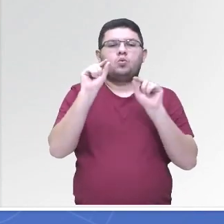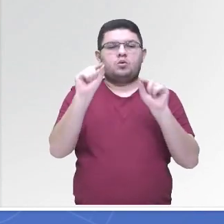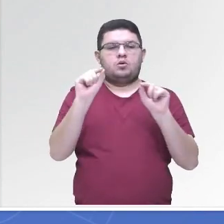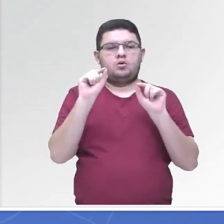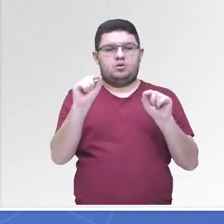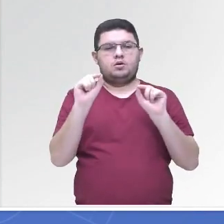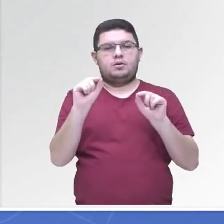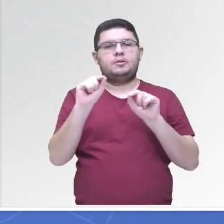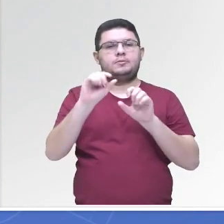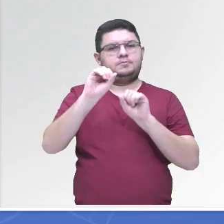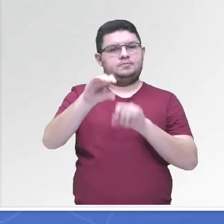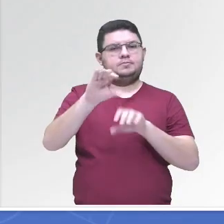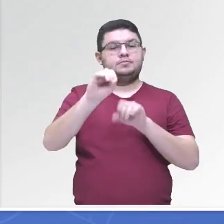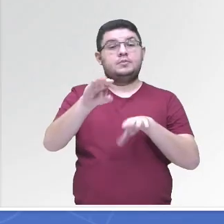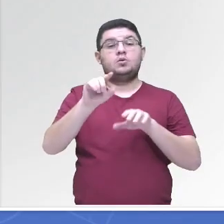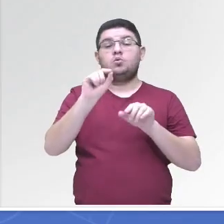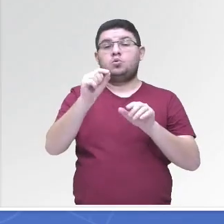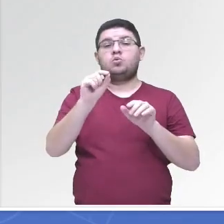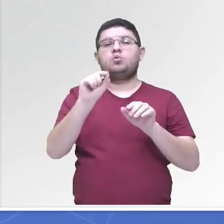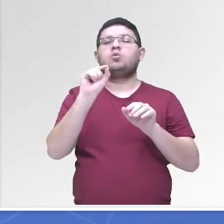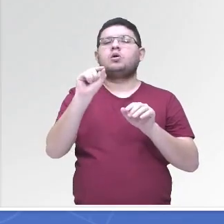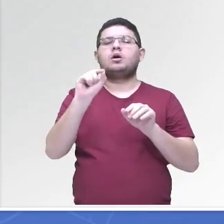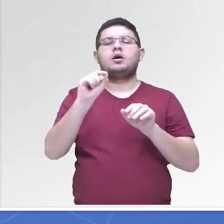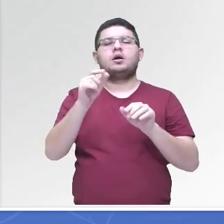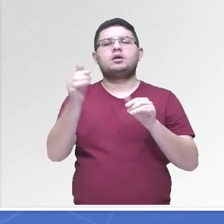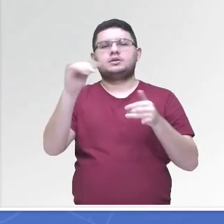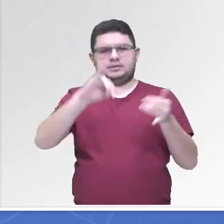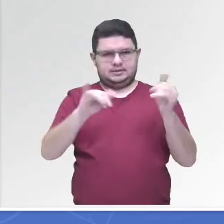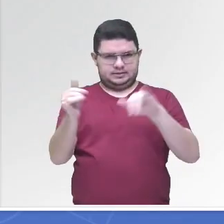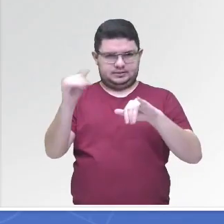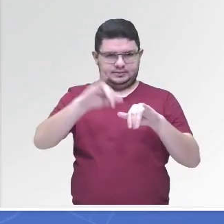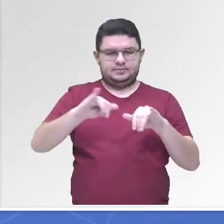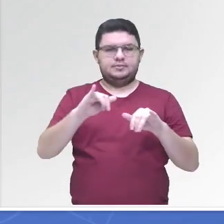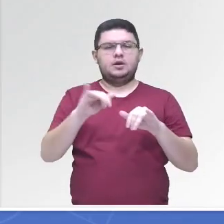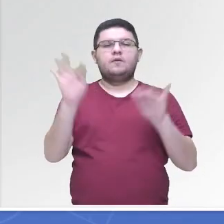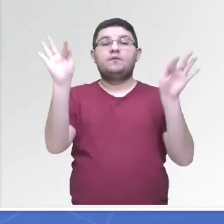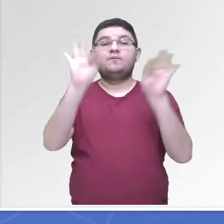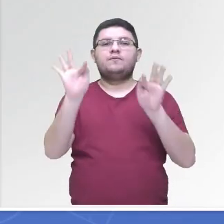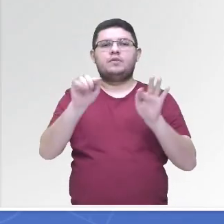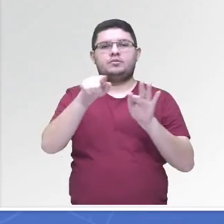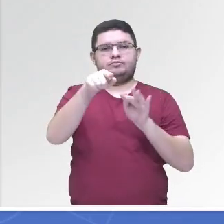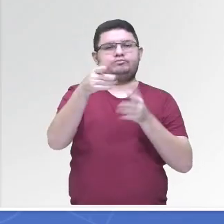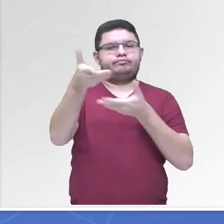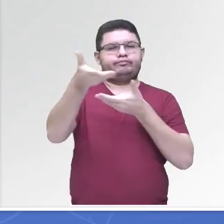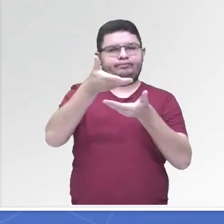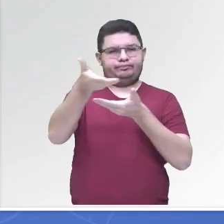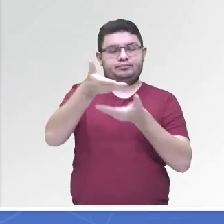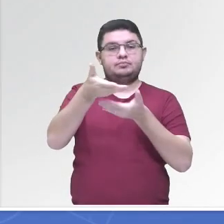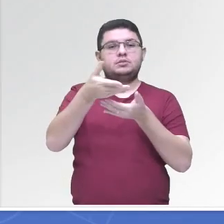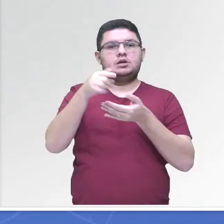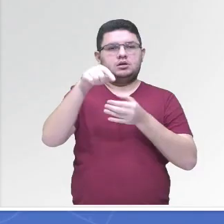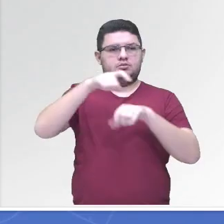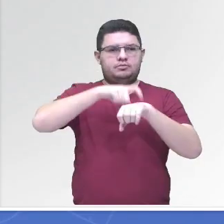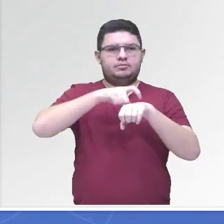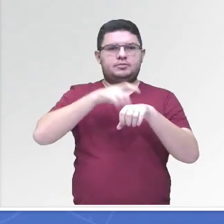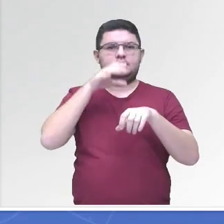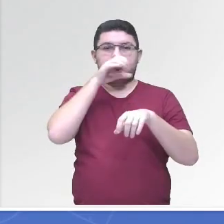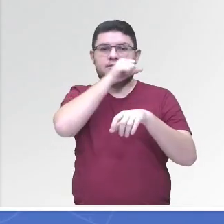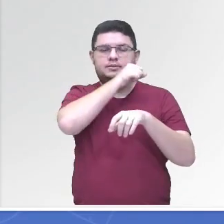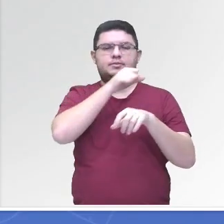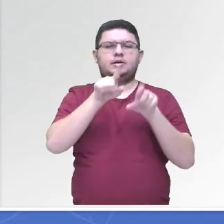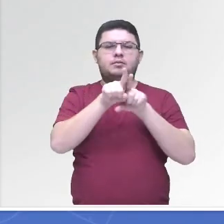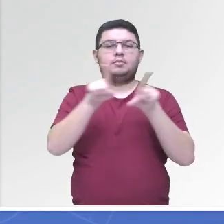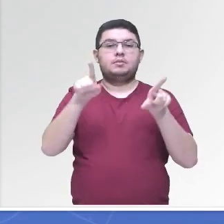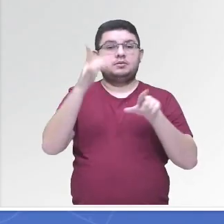pontapé inicial na aula de química. Estou muito feliz da participação de vocês. Pena que foi rápido, né? Bem curtinho, mas